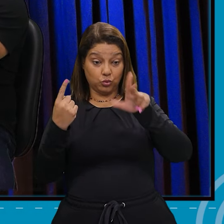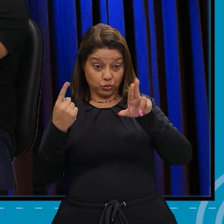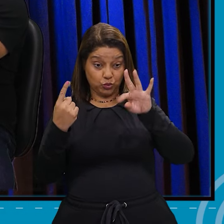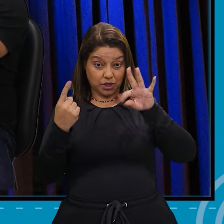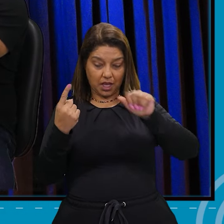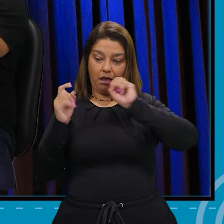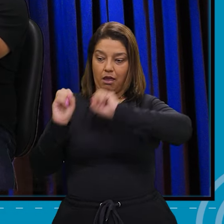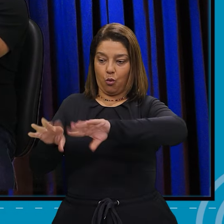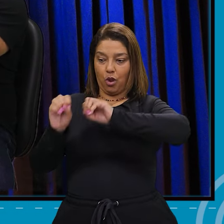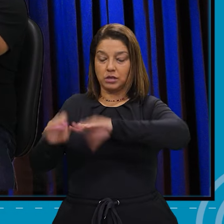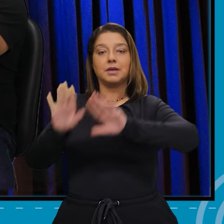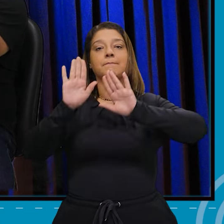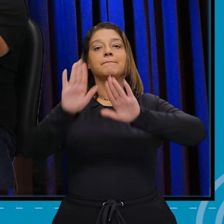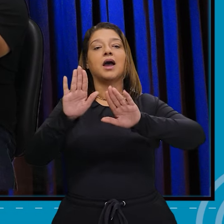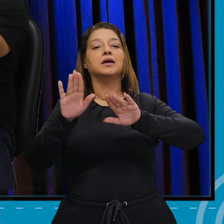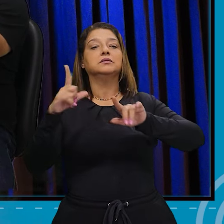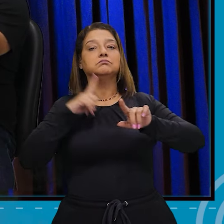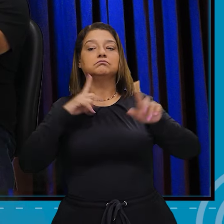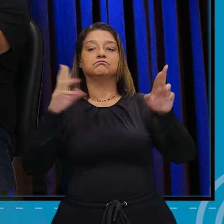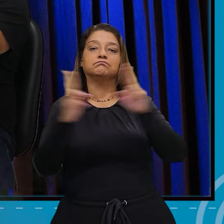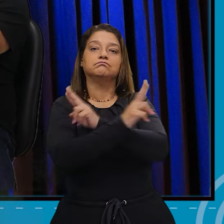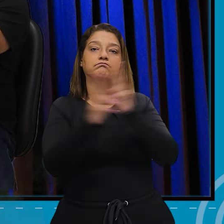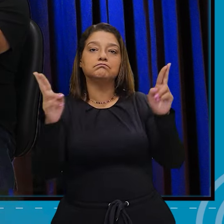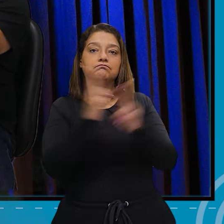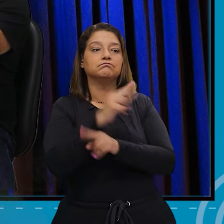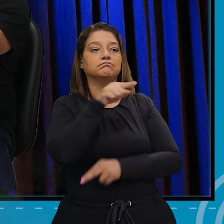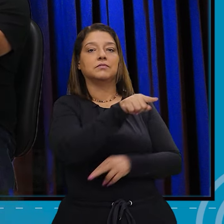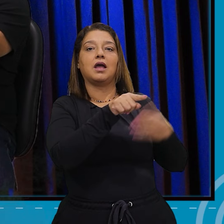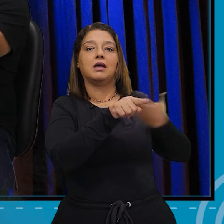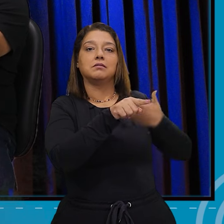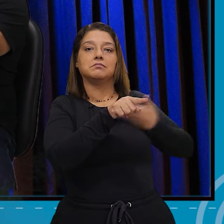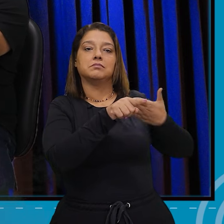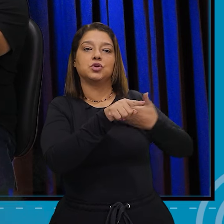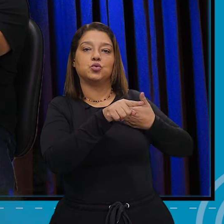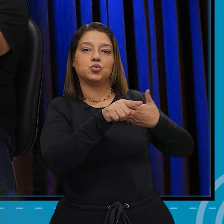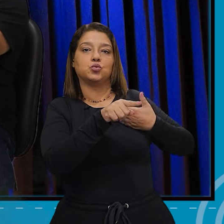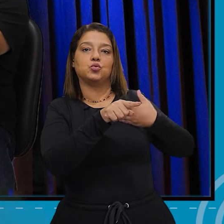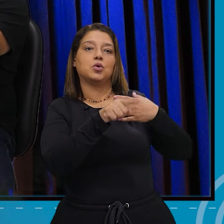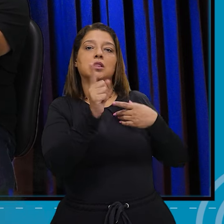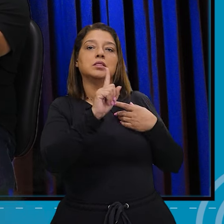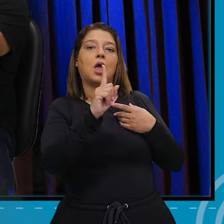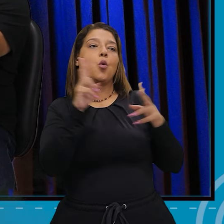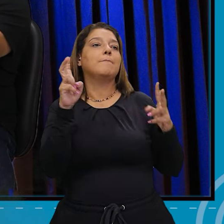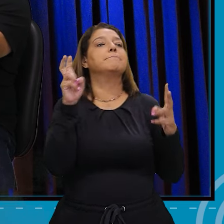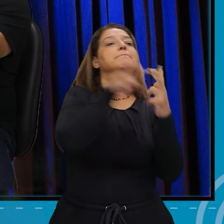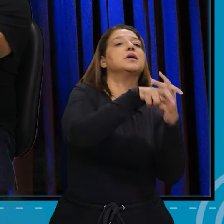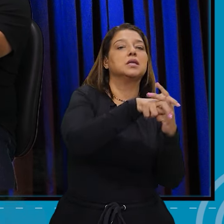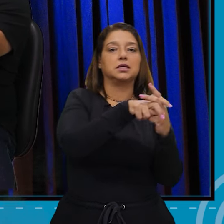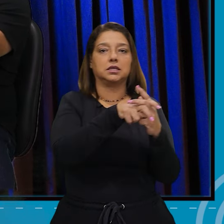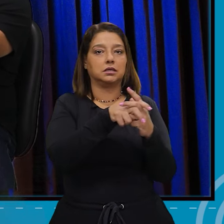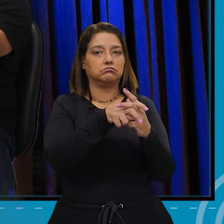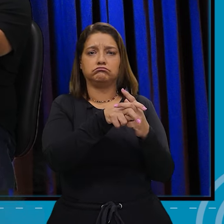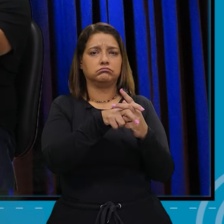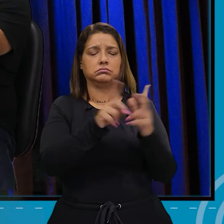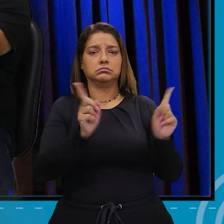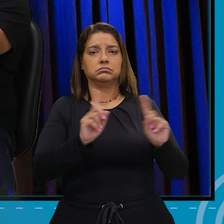luta, no sentido educativo, mas que se construa uma nova relação com o colega, que não seja uma relação